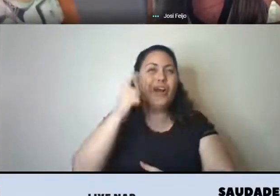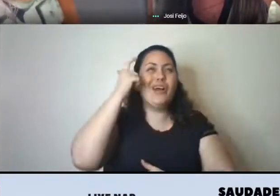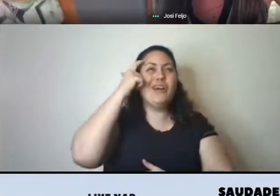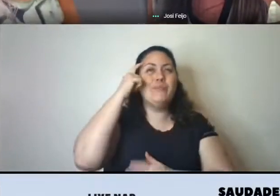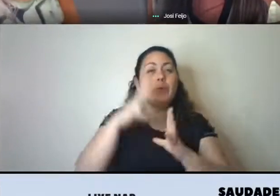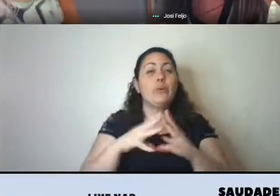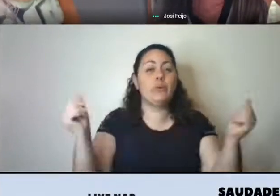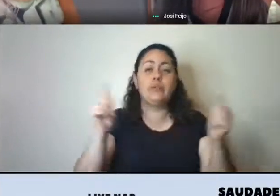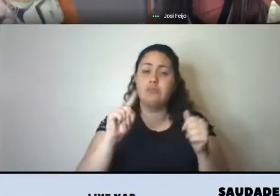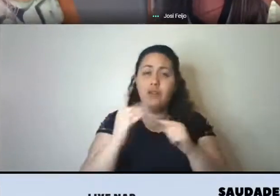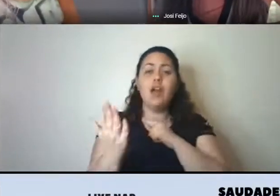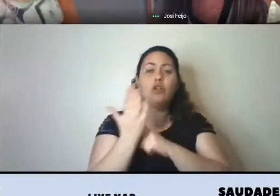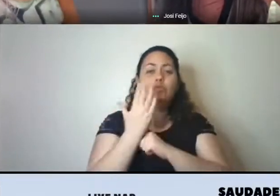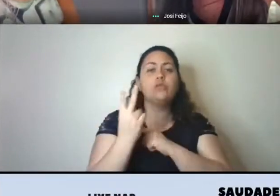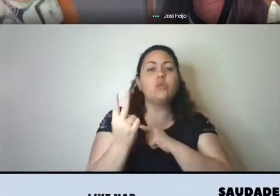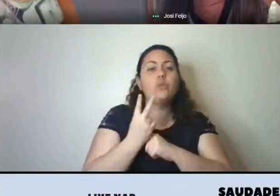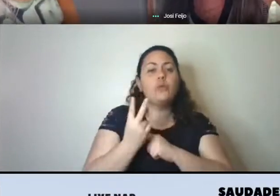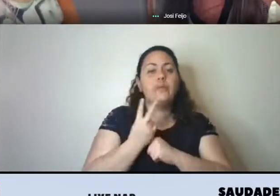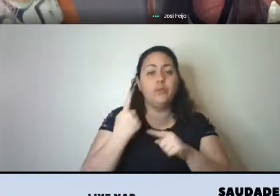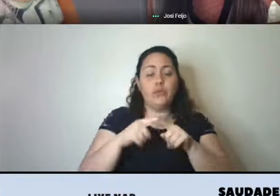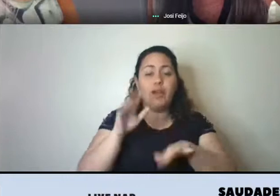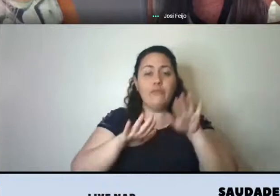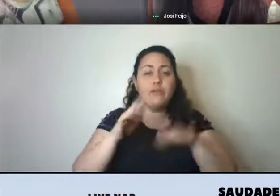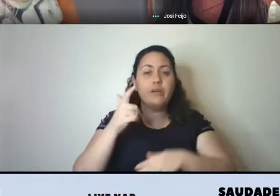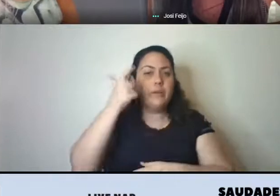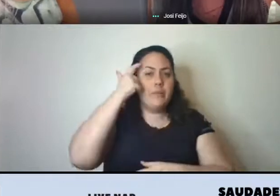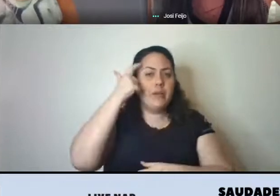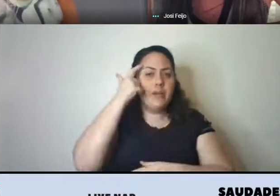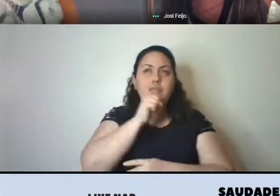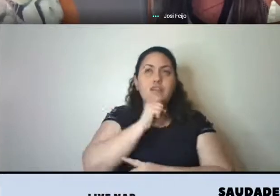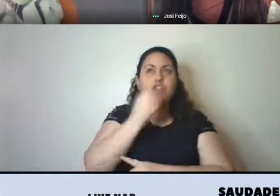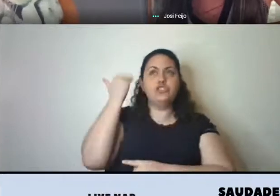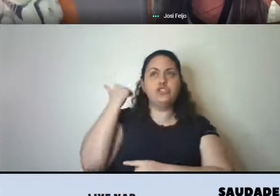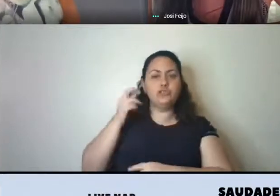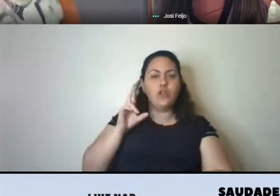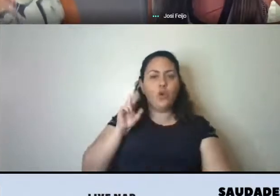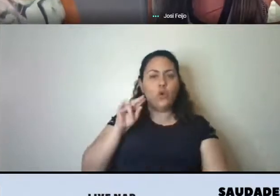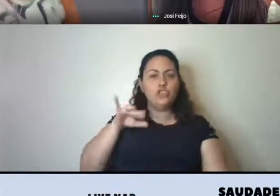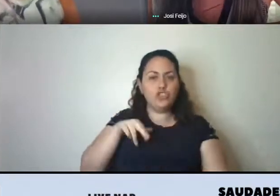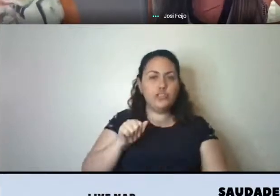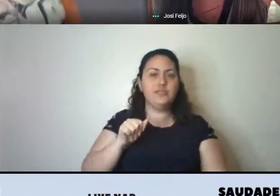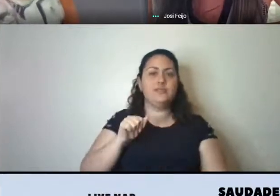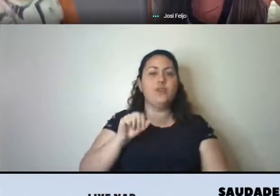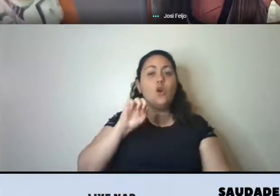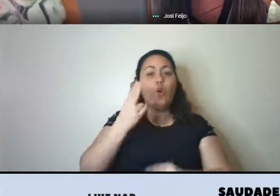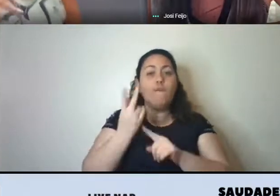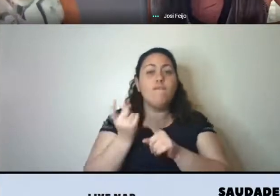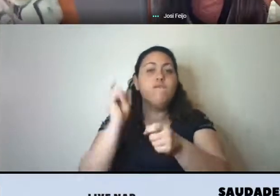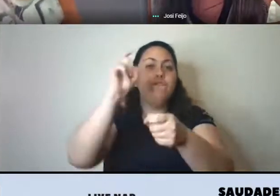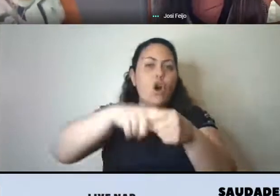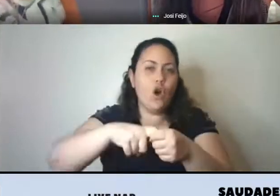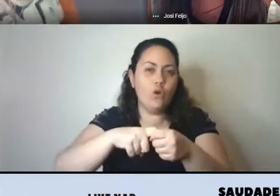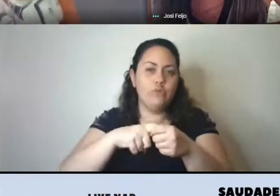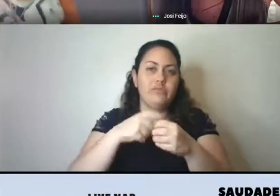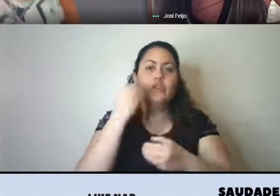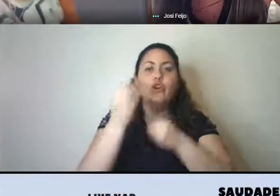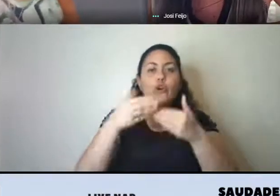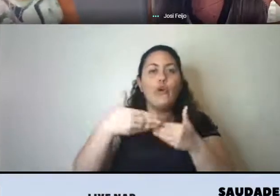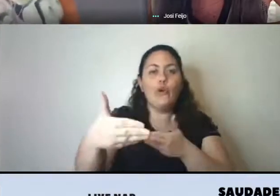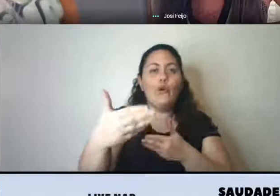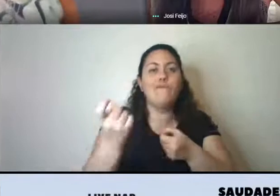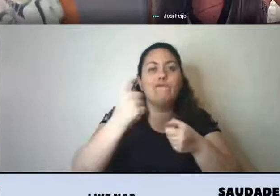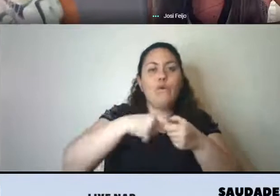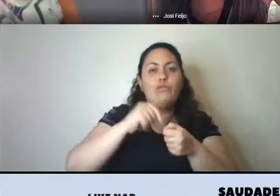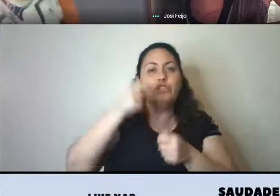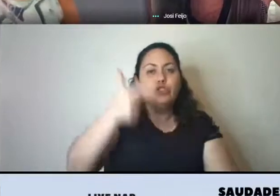no autocuidado, pois muitas vezes ficamos presos pensando em nossa antiga rotina, na volta dela, quando é que vai dar para fazer aquilo de novo,